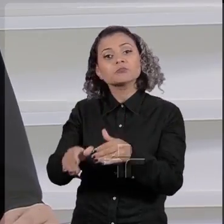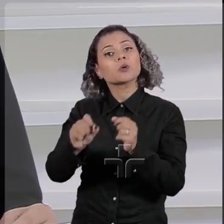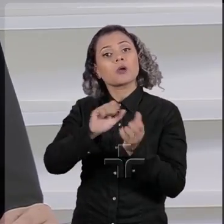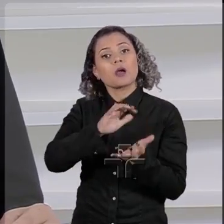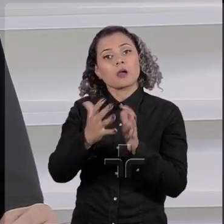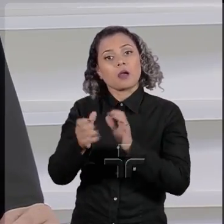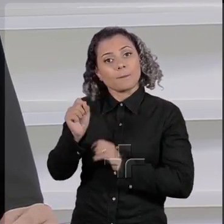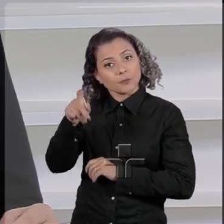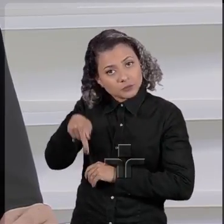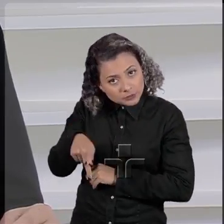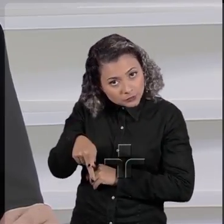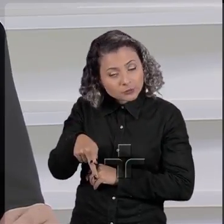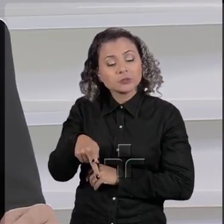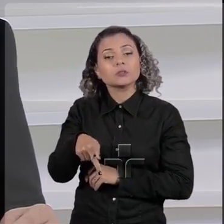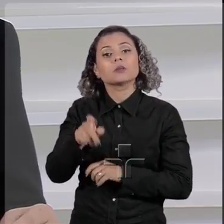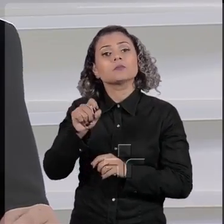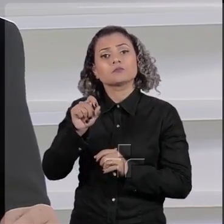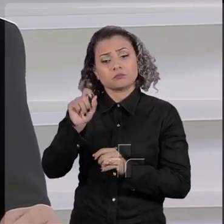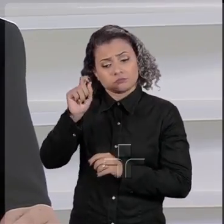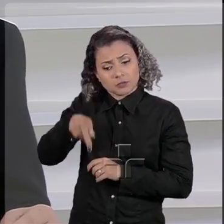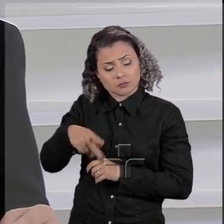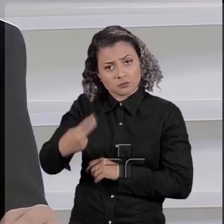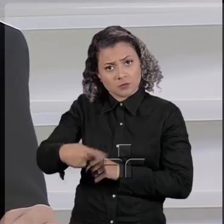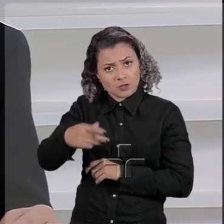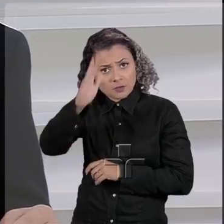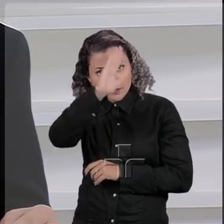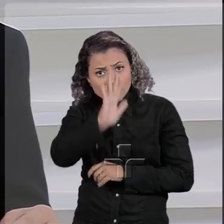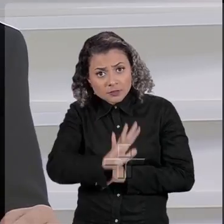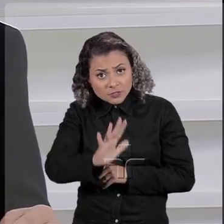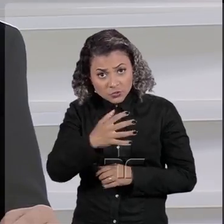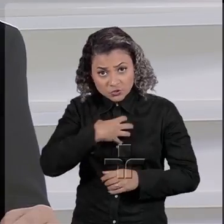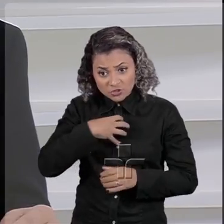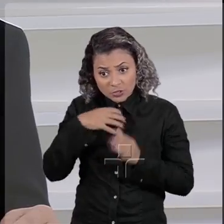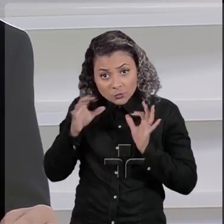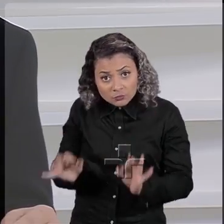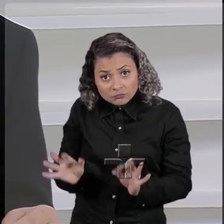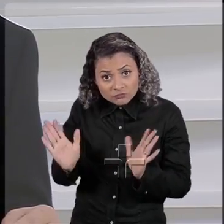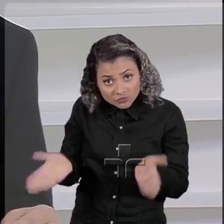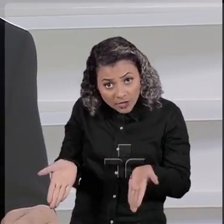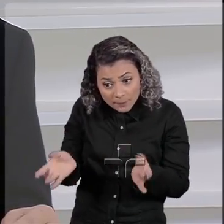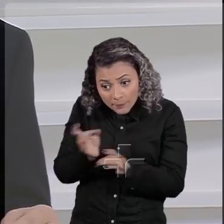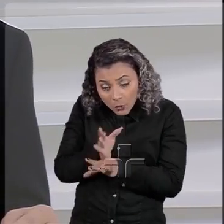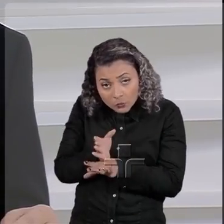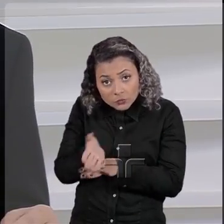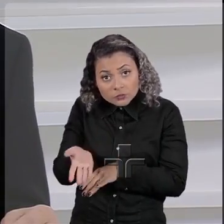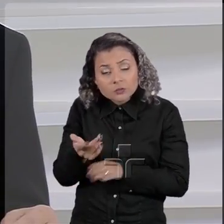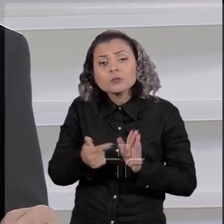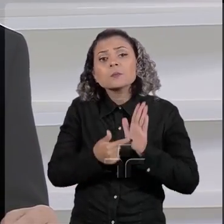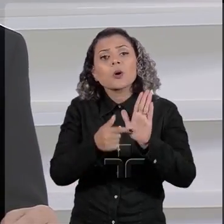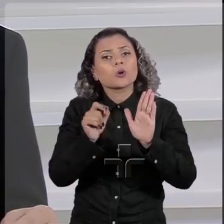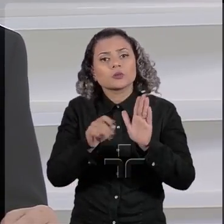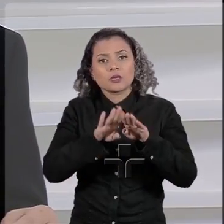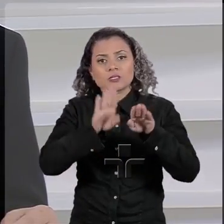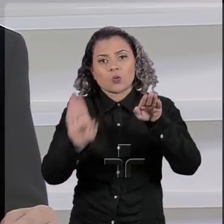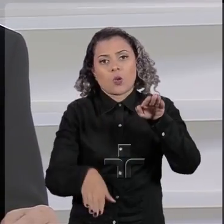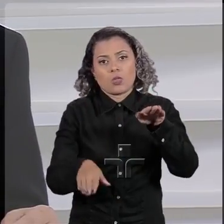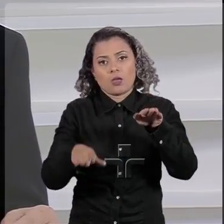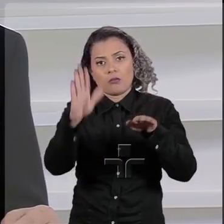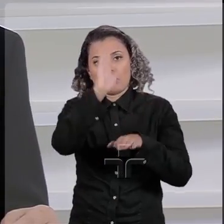a Previdência brasileira, do jeito que está, ela reforça a desigualdade no